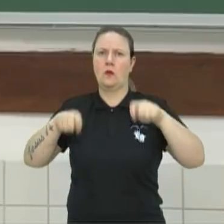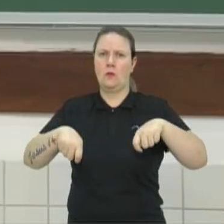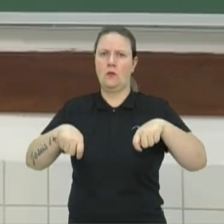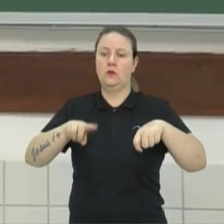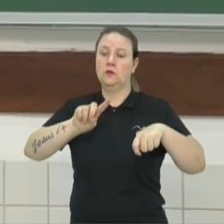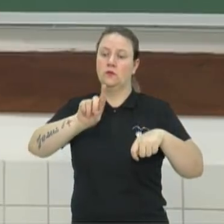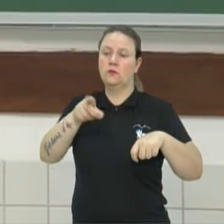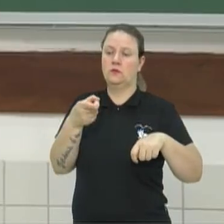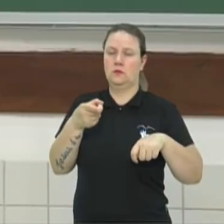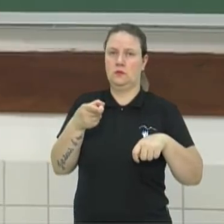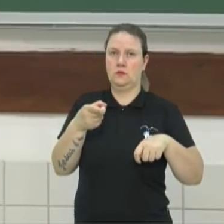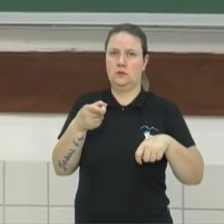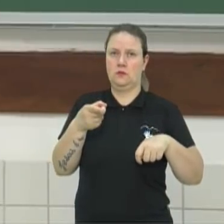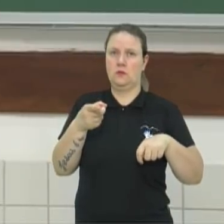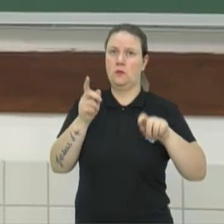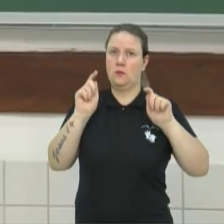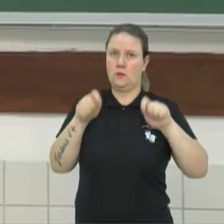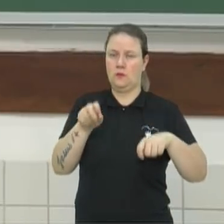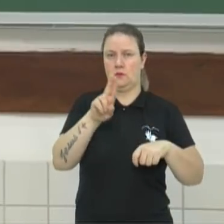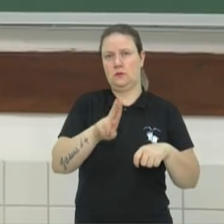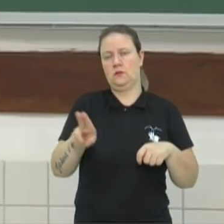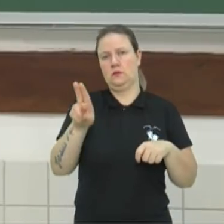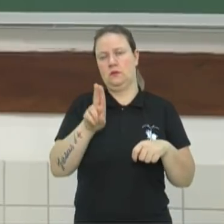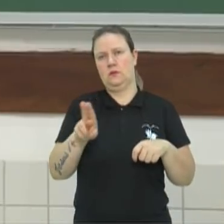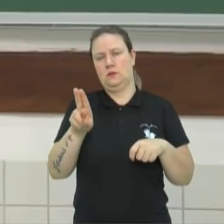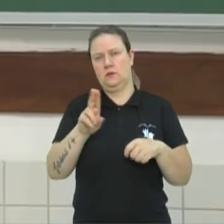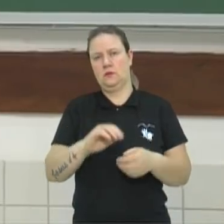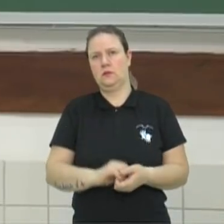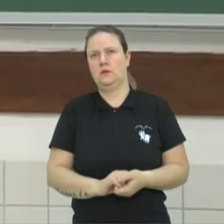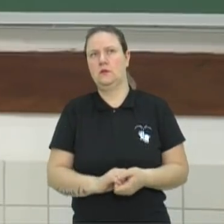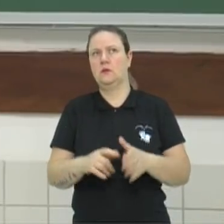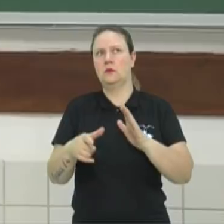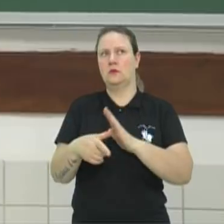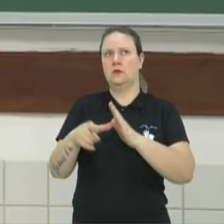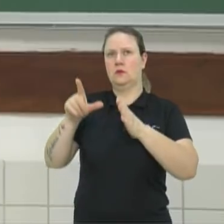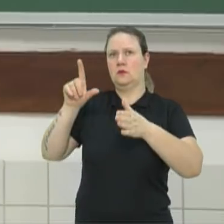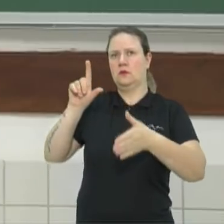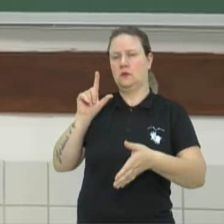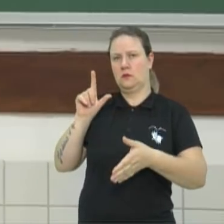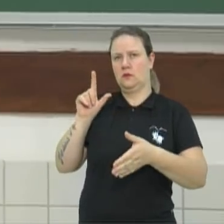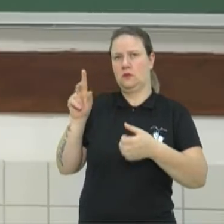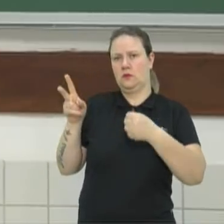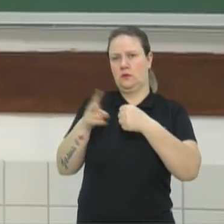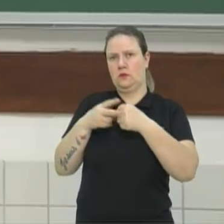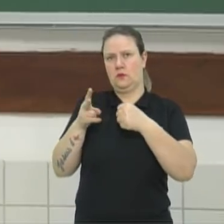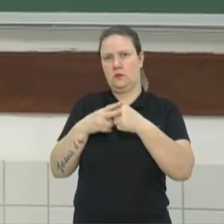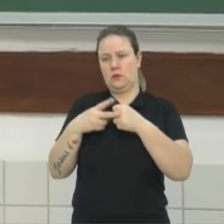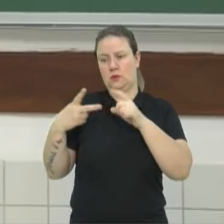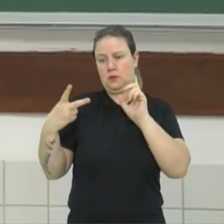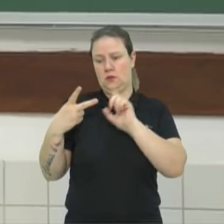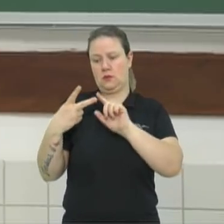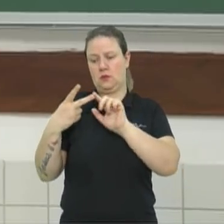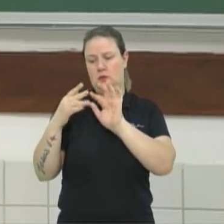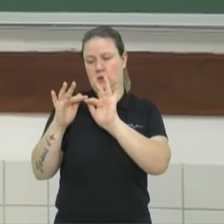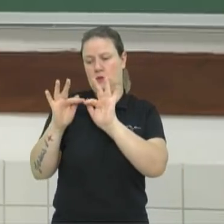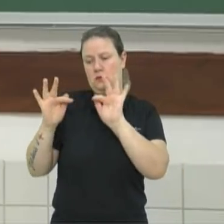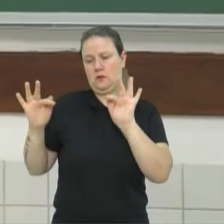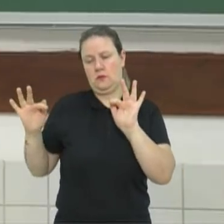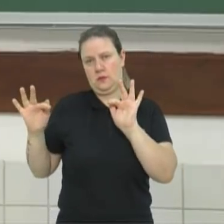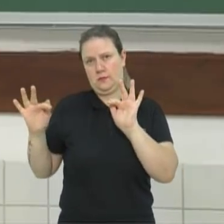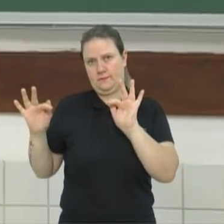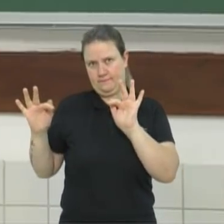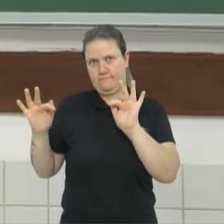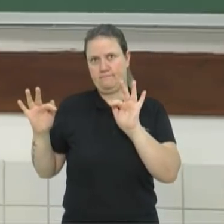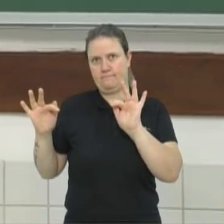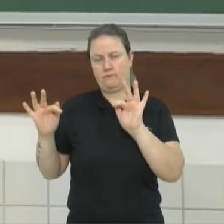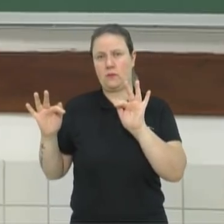colocar a vírgula. E essa vírgula deve ser colocada antes do verbo da segunda oração. Quando essa oração